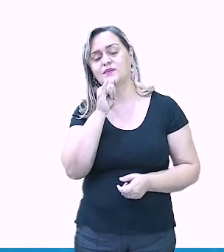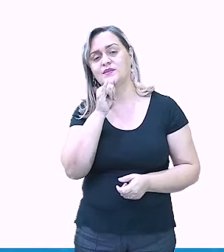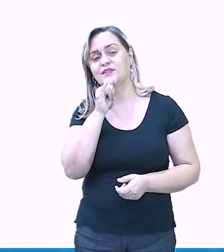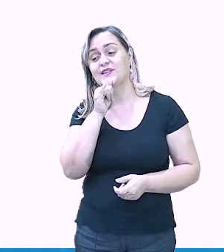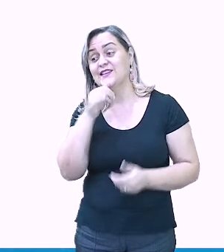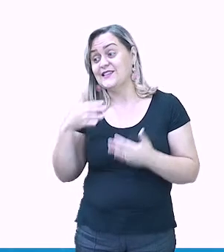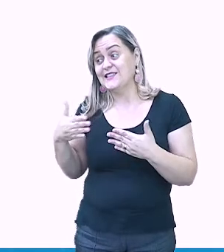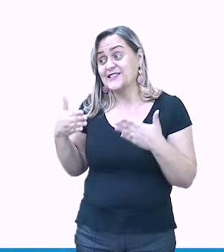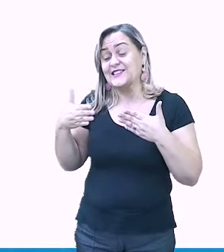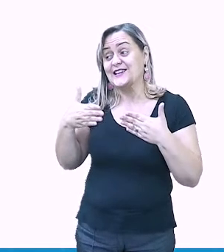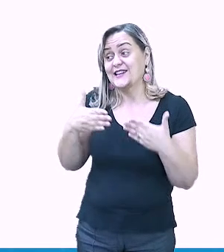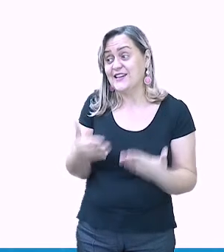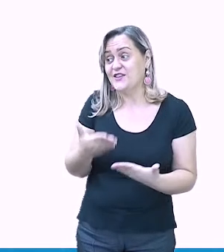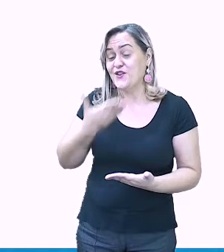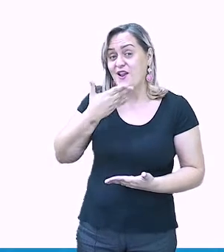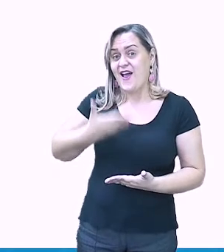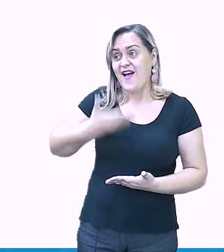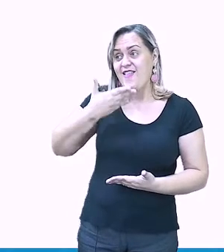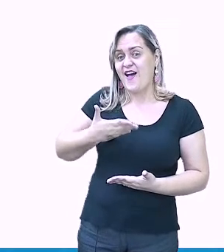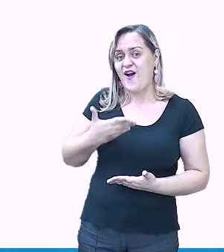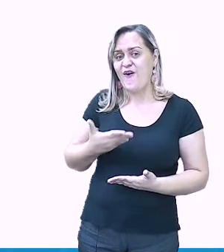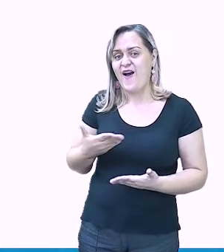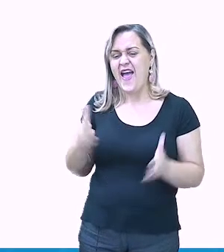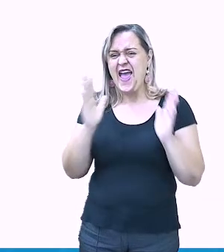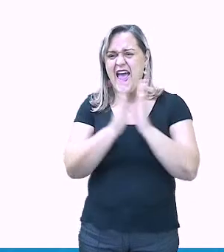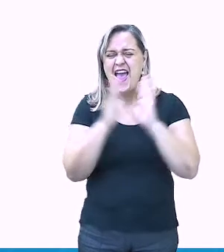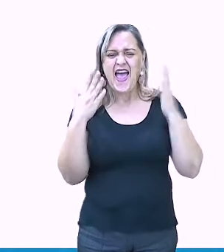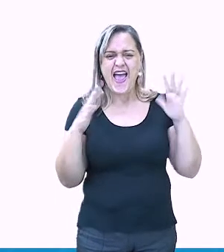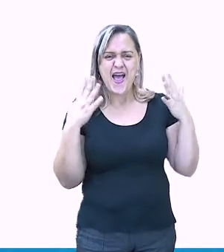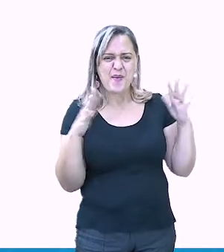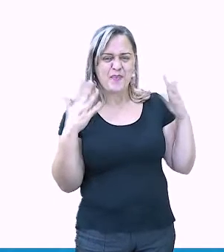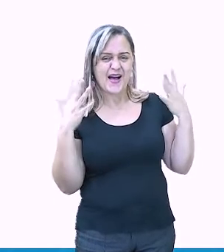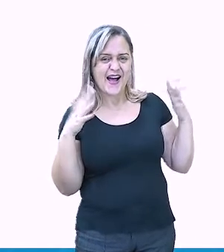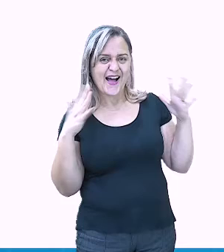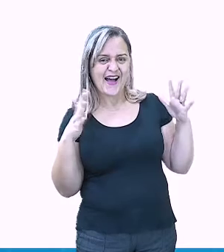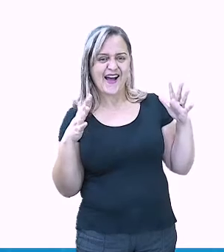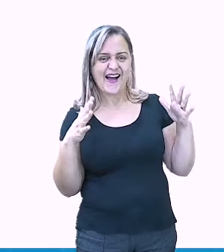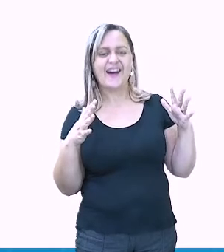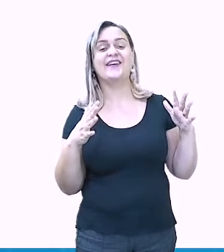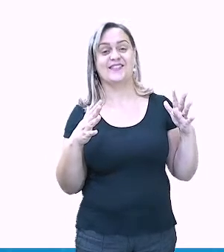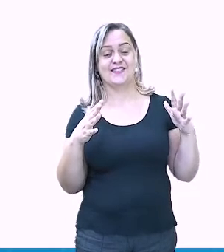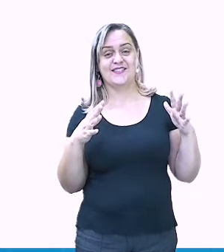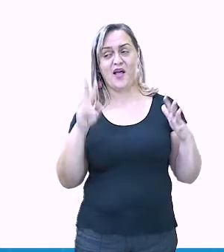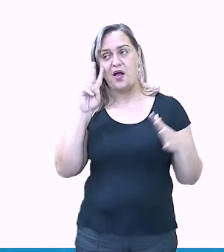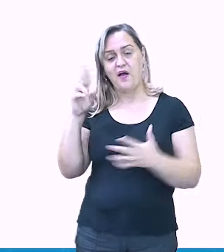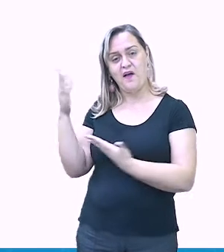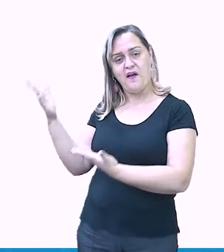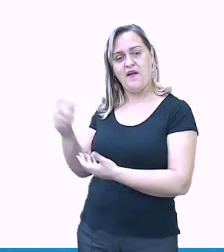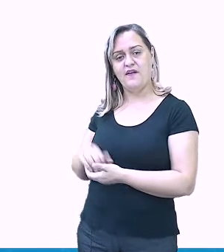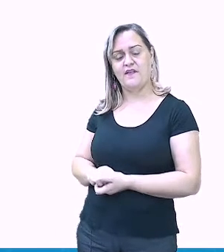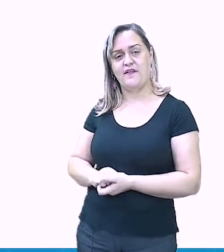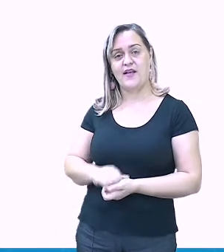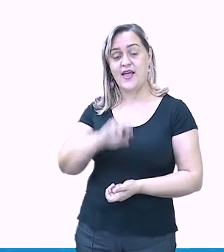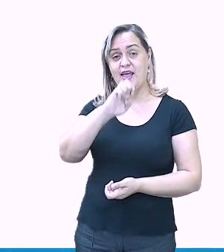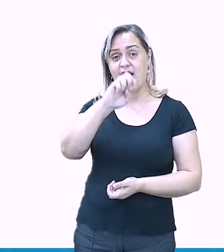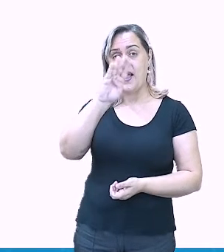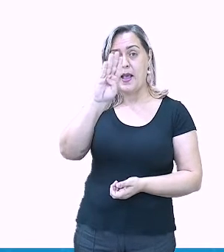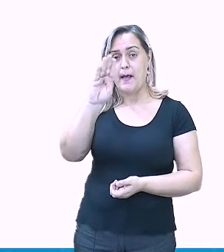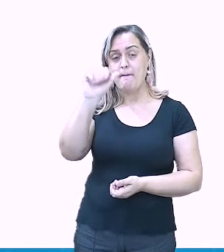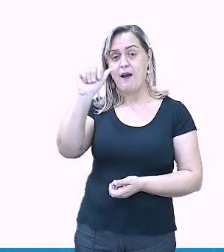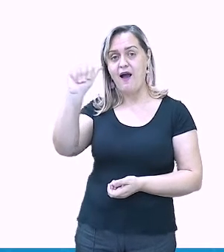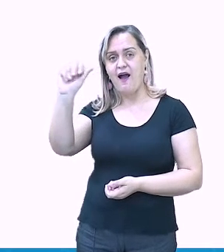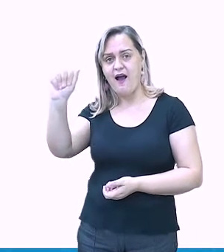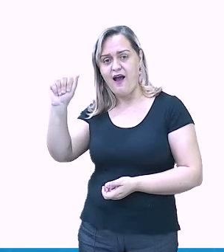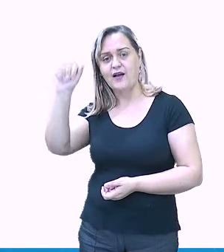chegando o Natal. Eba! Temos a interjeição eba. E